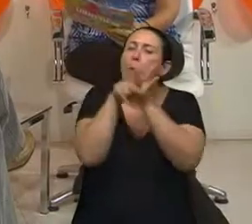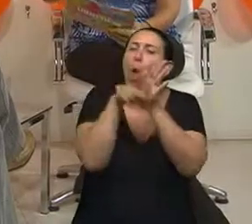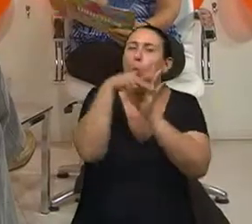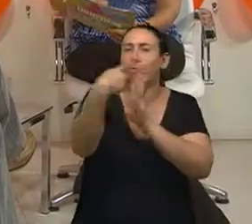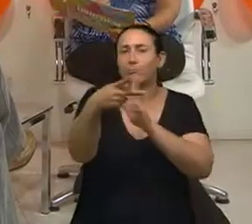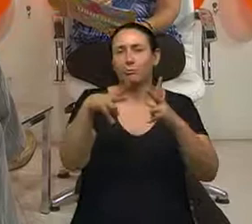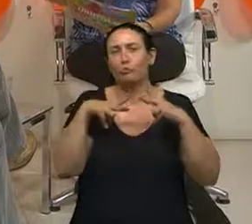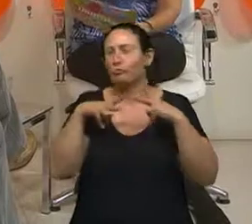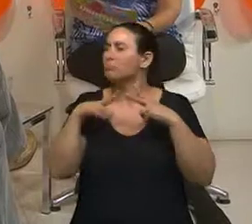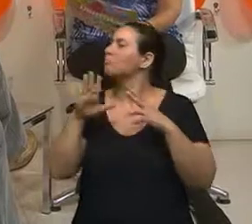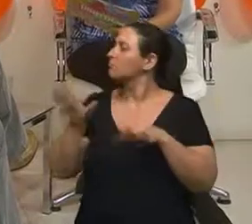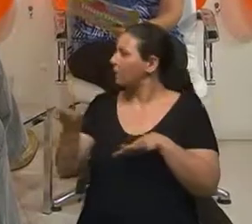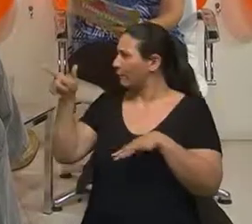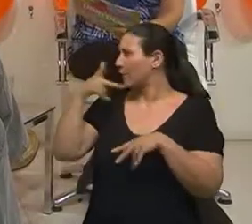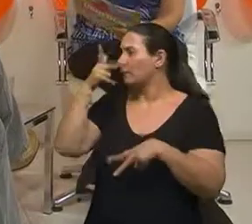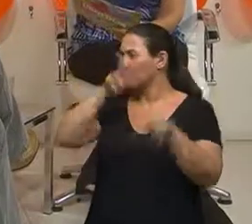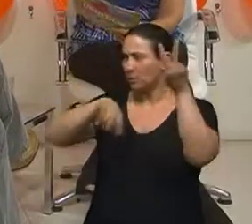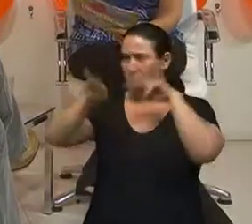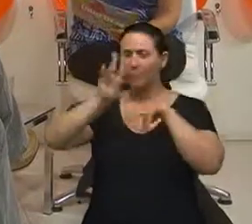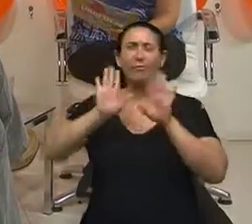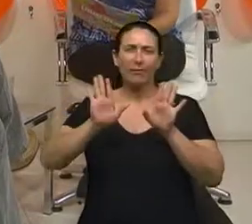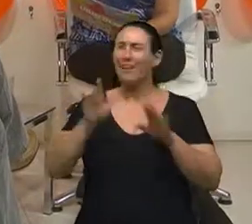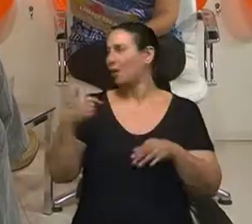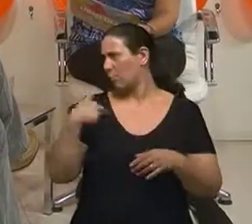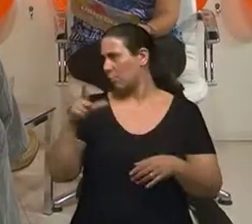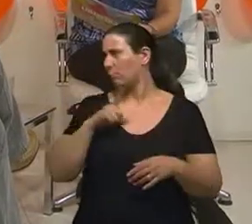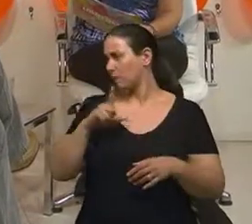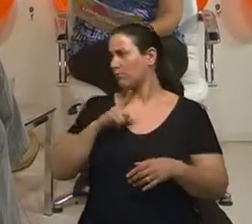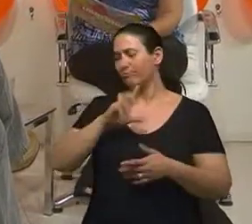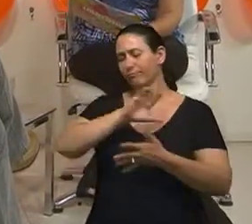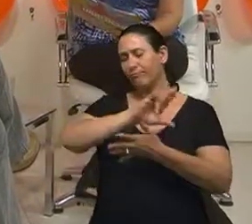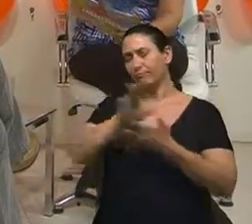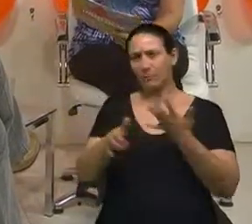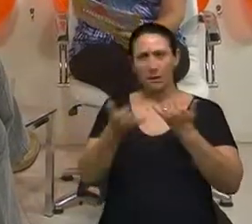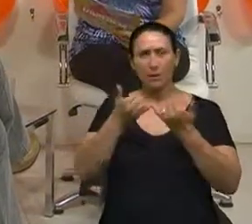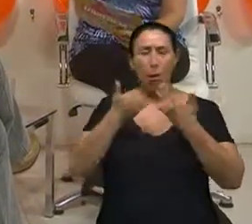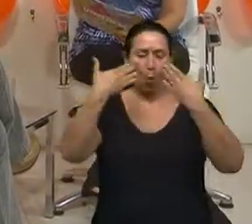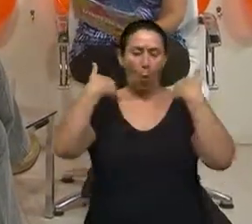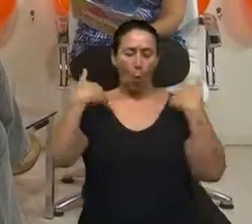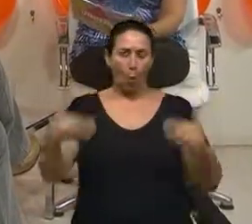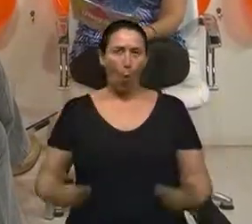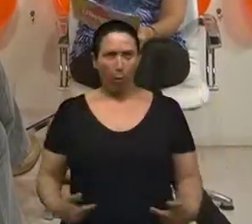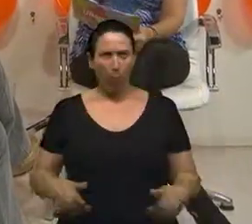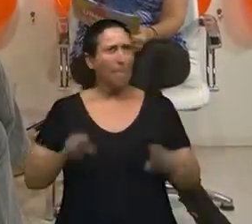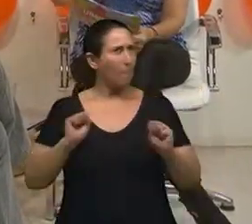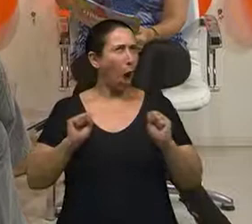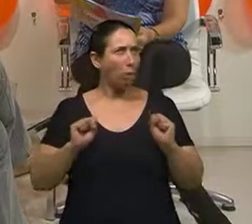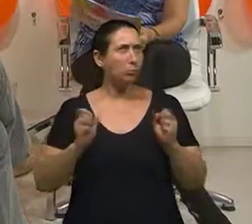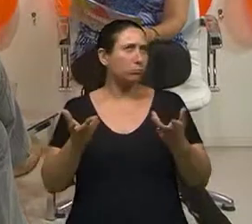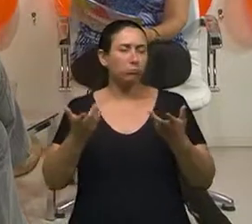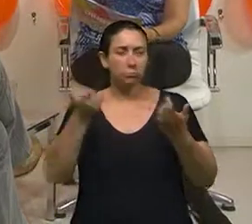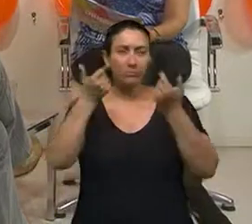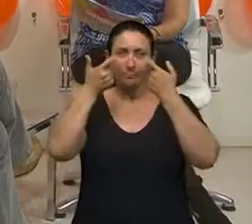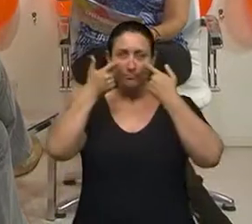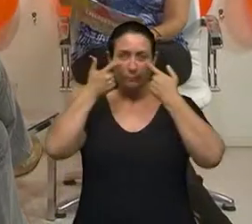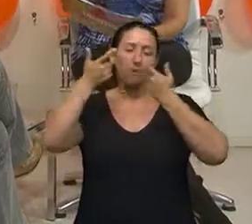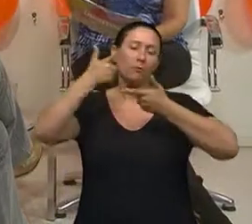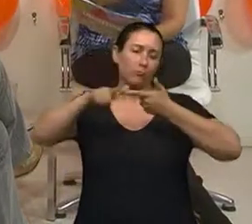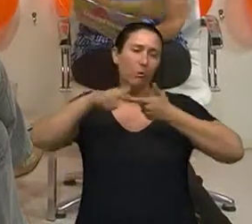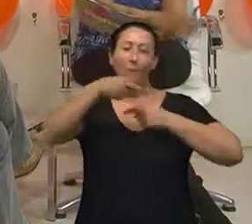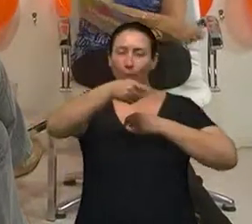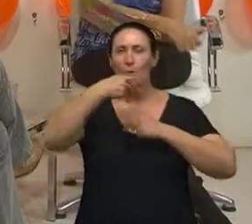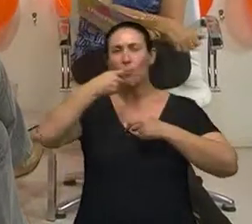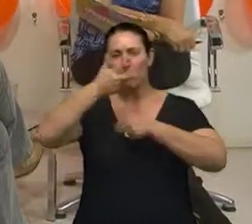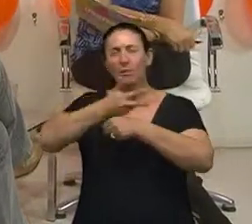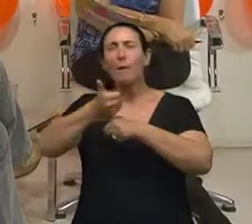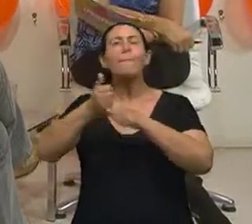organismo é um todo. Eu tenho um somatório de problemas nesse organismo que pode contribuir para piorar a